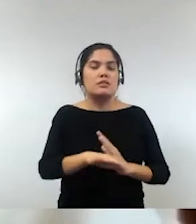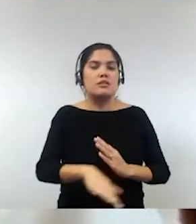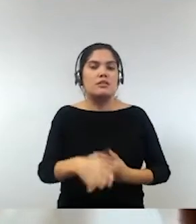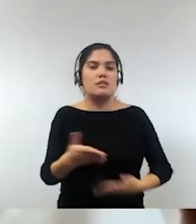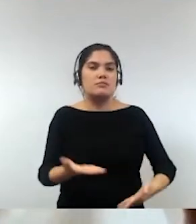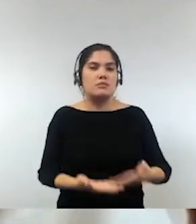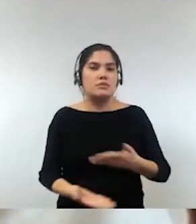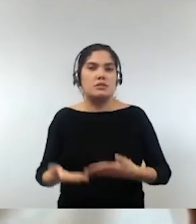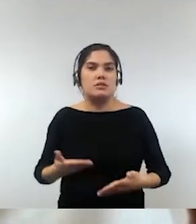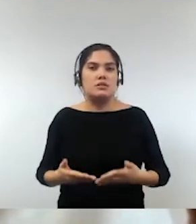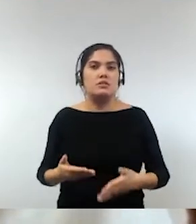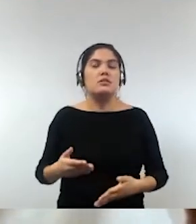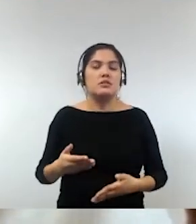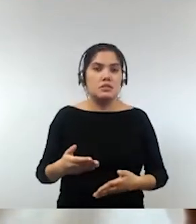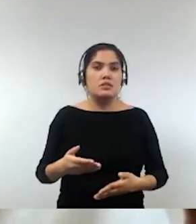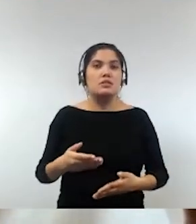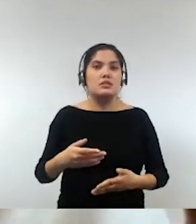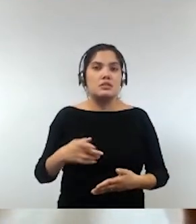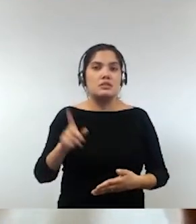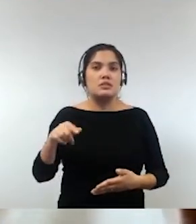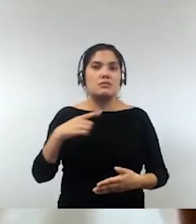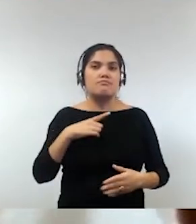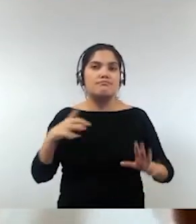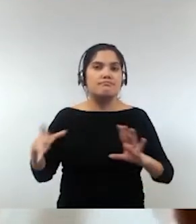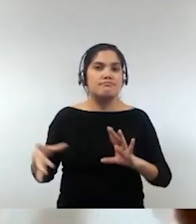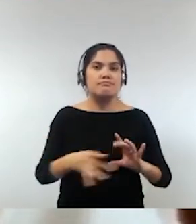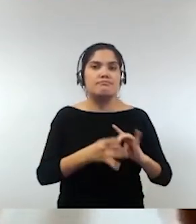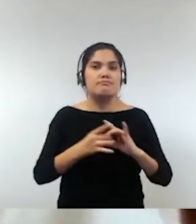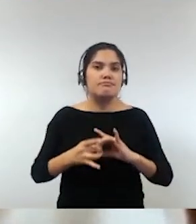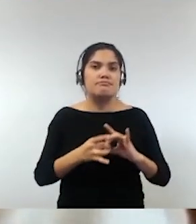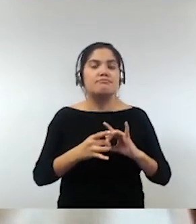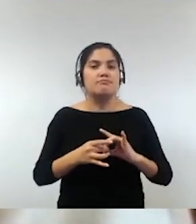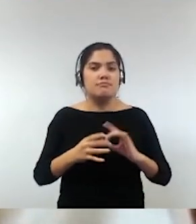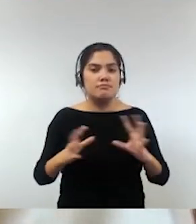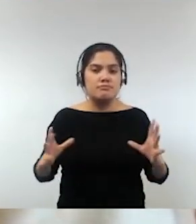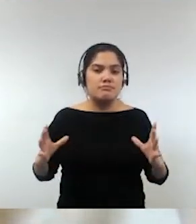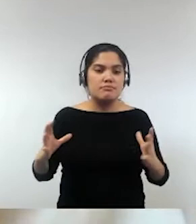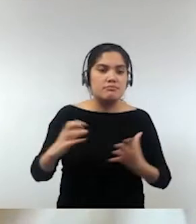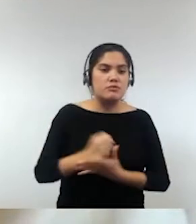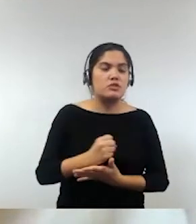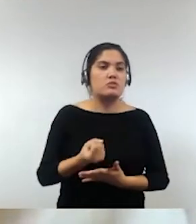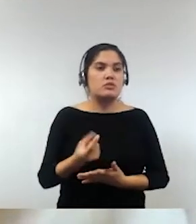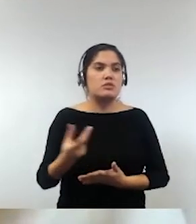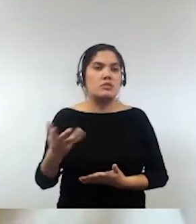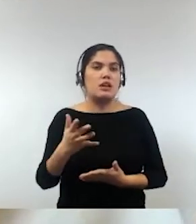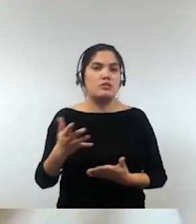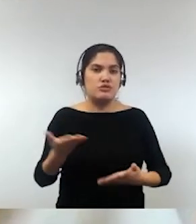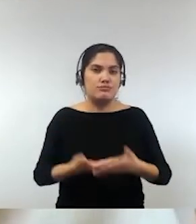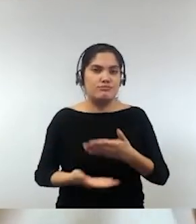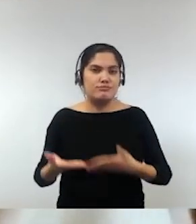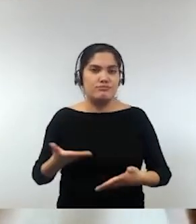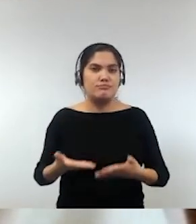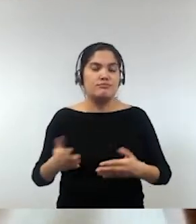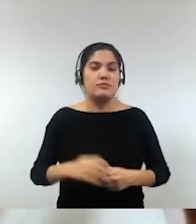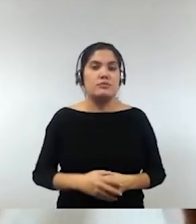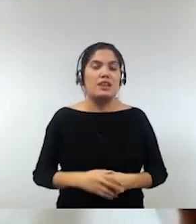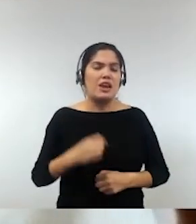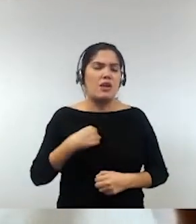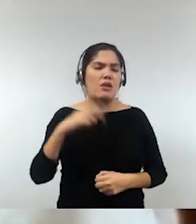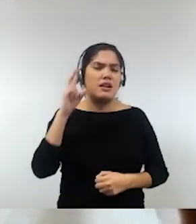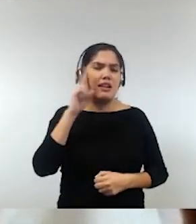mediação da OI, um caso que reuniu o maior número de mediações, né? Então, eu me lembro